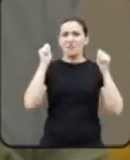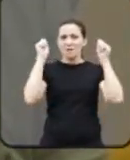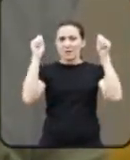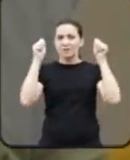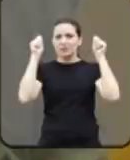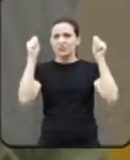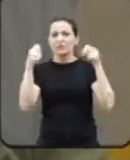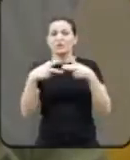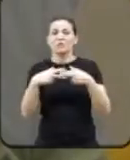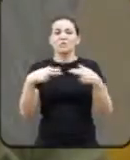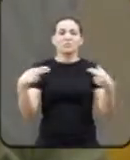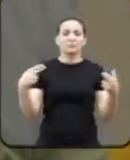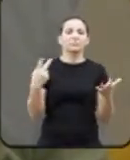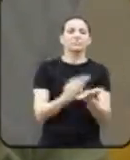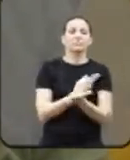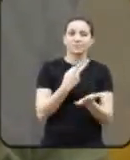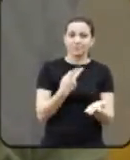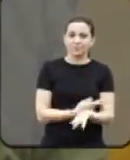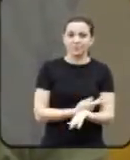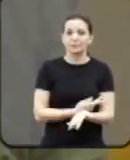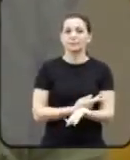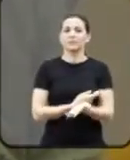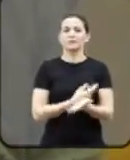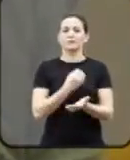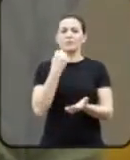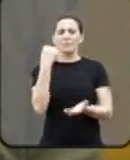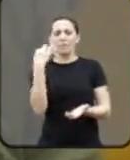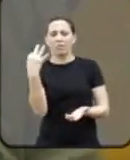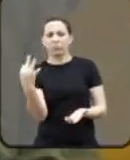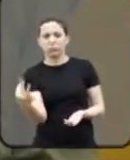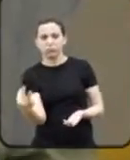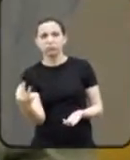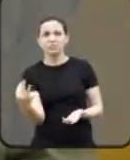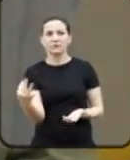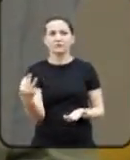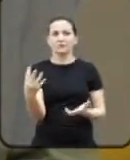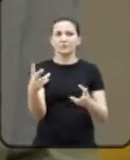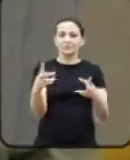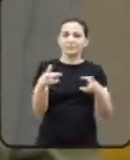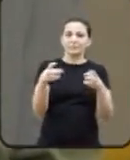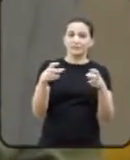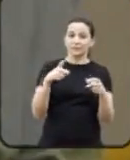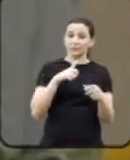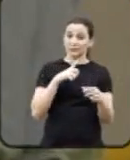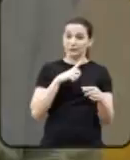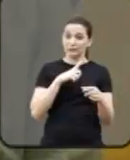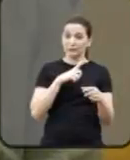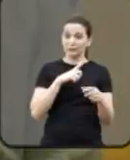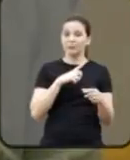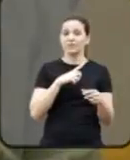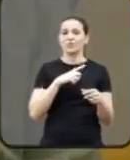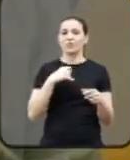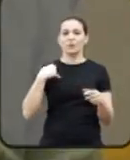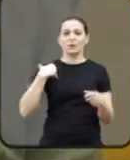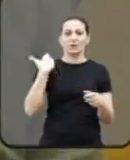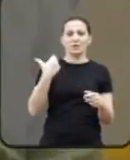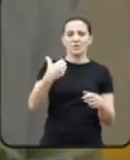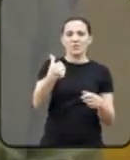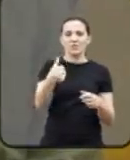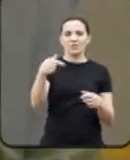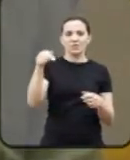situação de impunidade, né? Quantas vezes nós ouvimos falar, eu estou com 67 anos, puxa